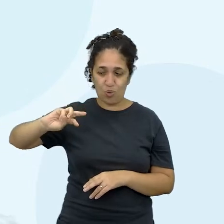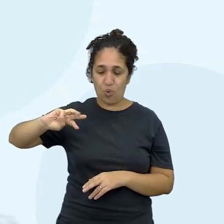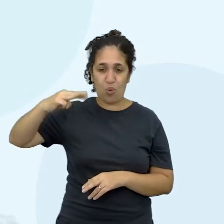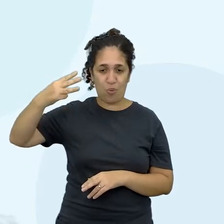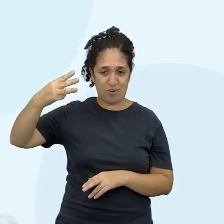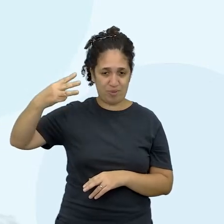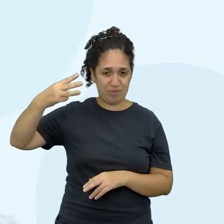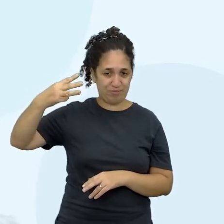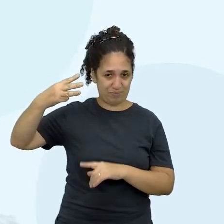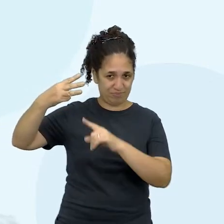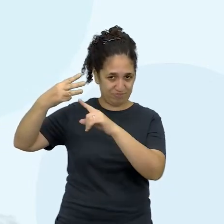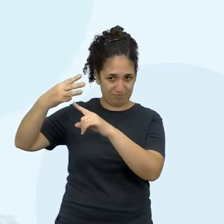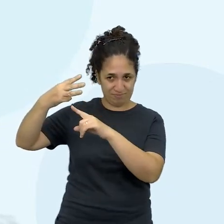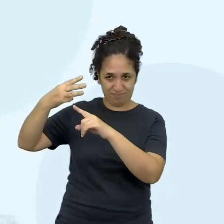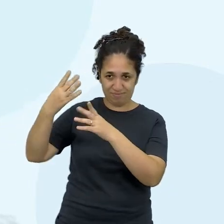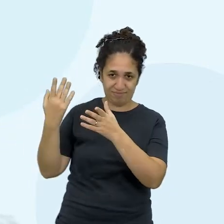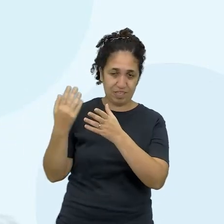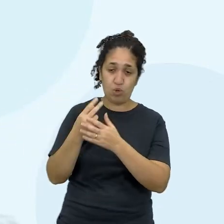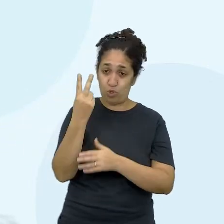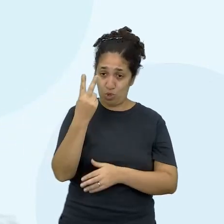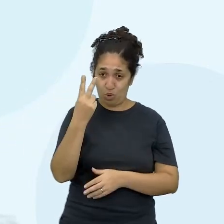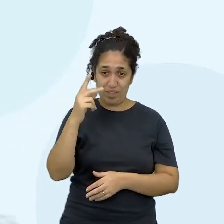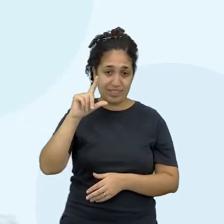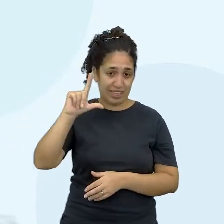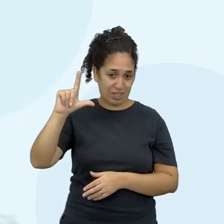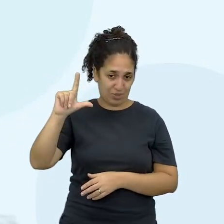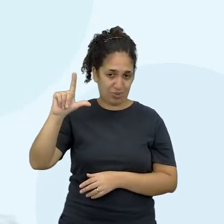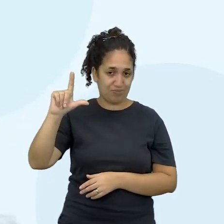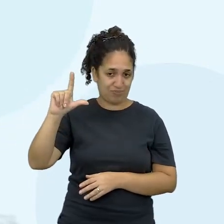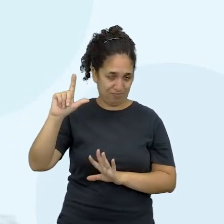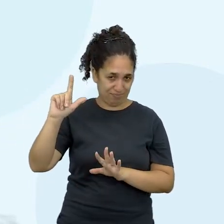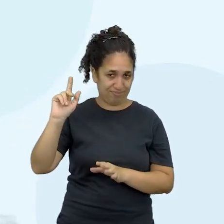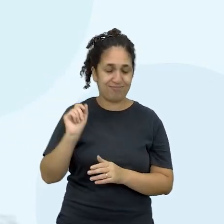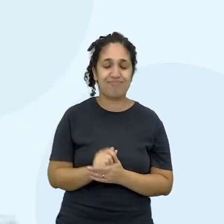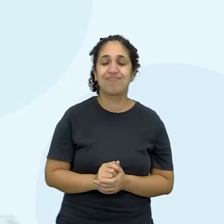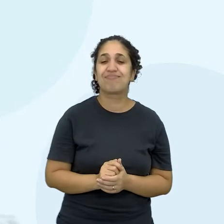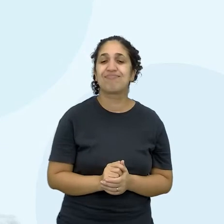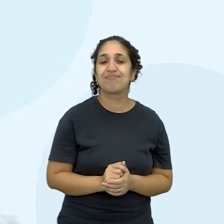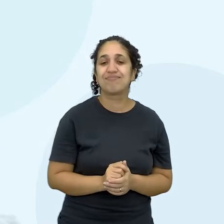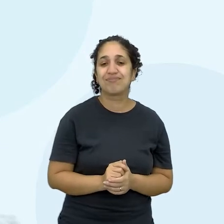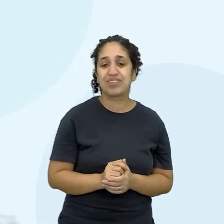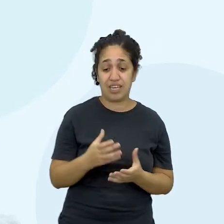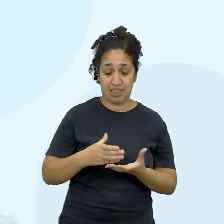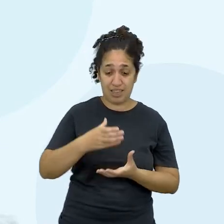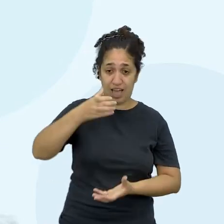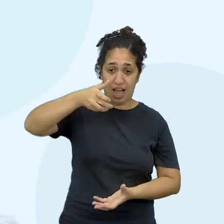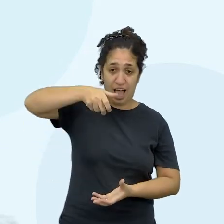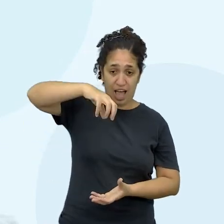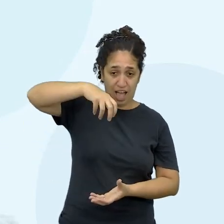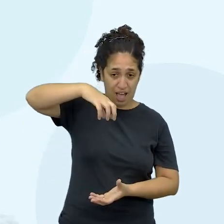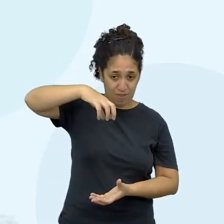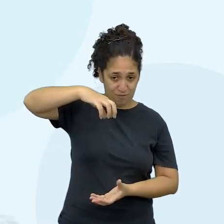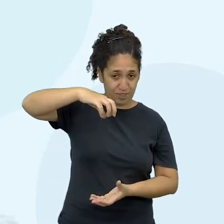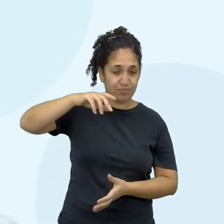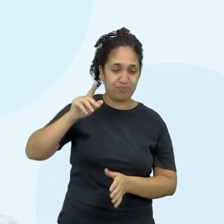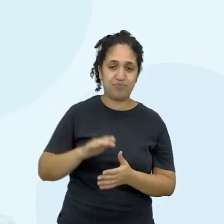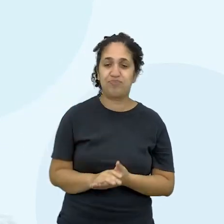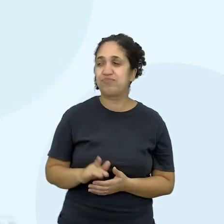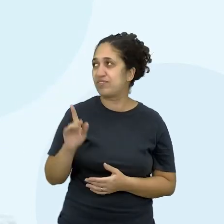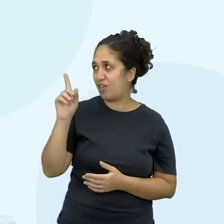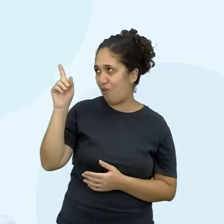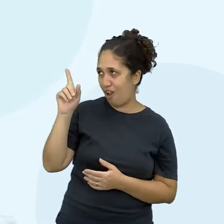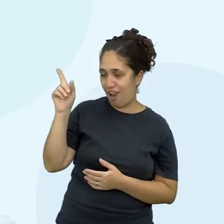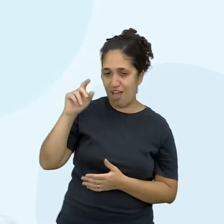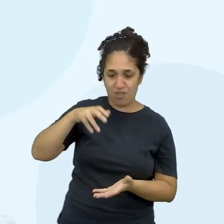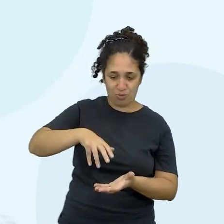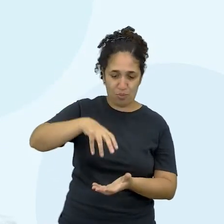Isso aqui corresponde a 2 litros, tá bom? Aí, olha só, se eu pegar e fizer essa consideração aí, que eu tenho